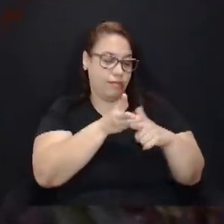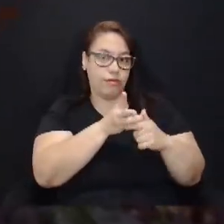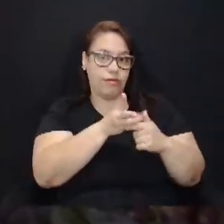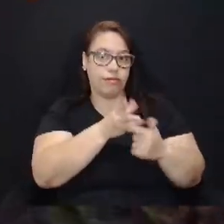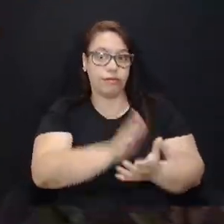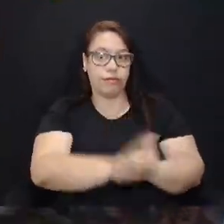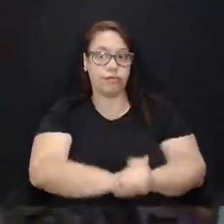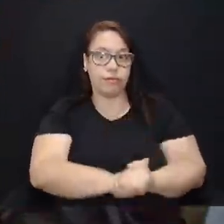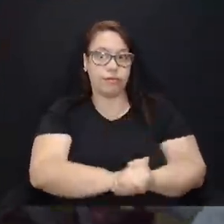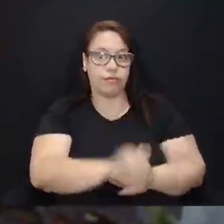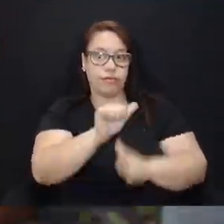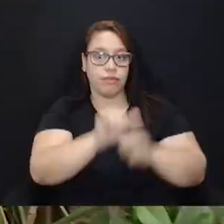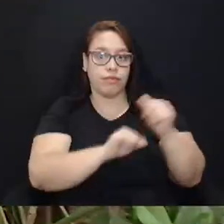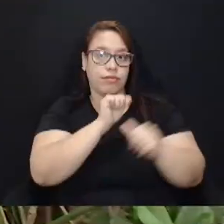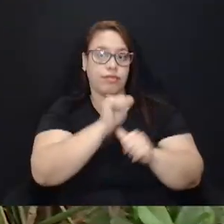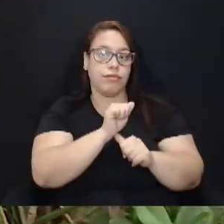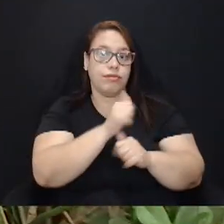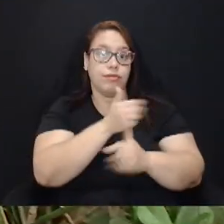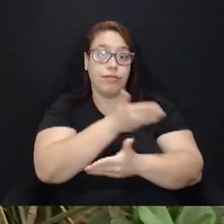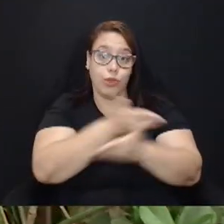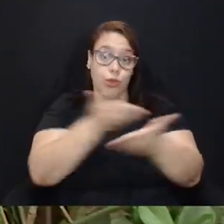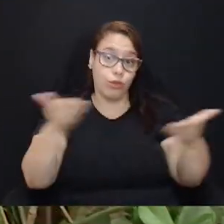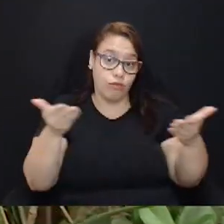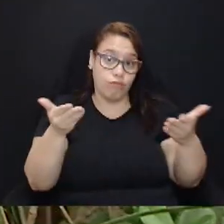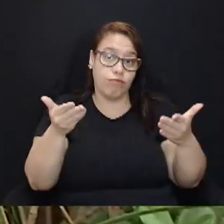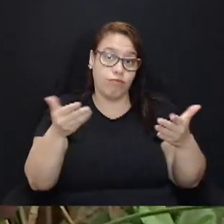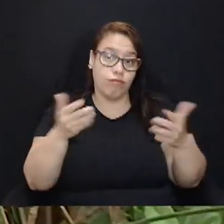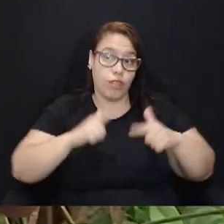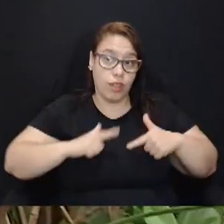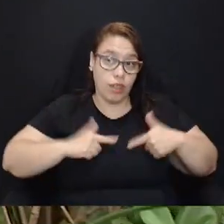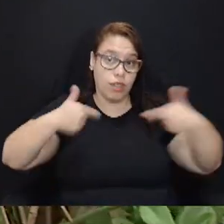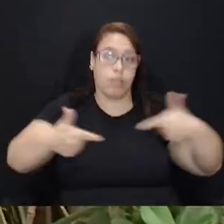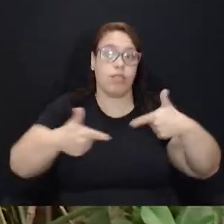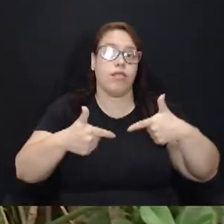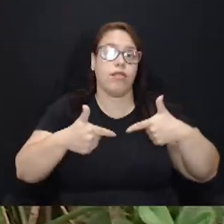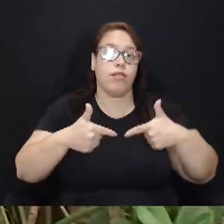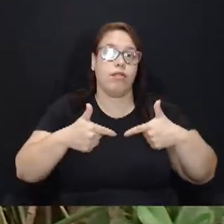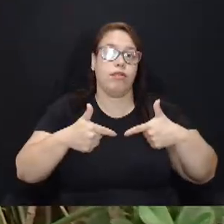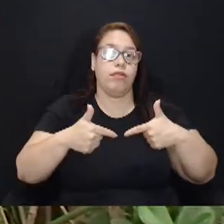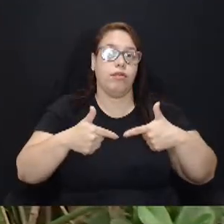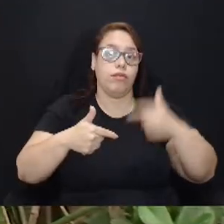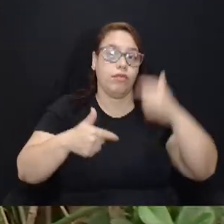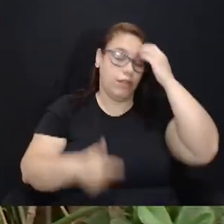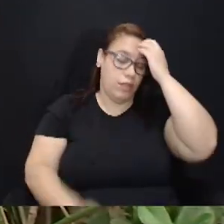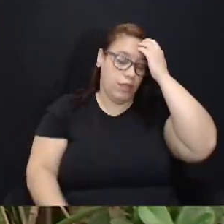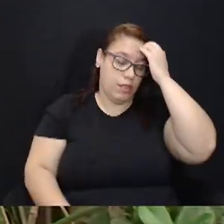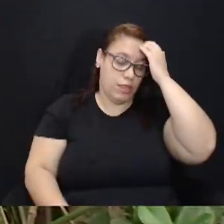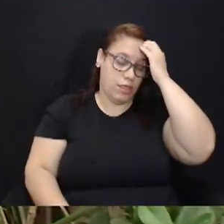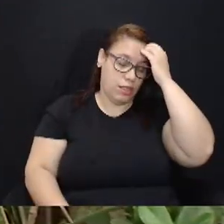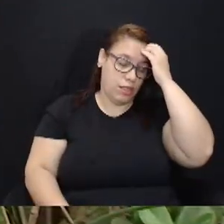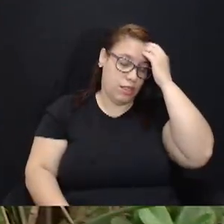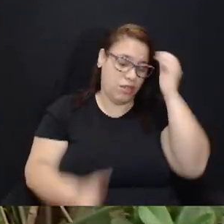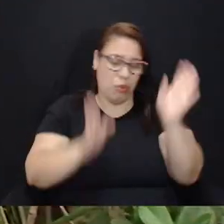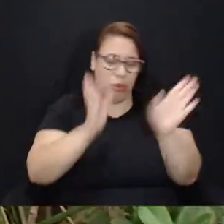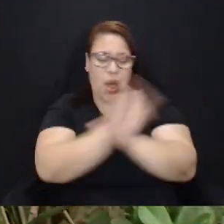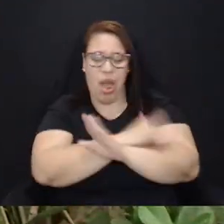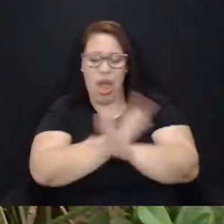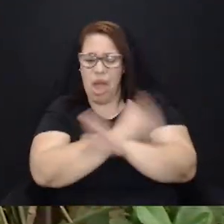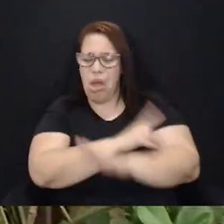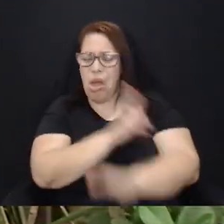tudo isso, que é um meio de luta, onde eu me vi perdido no meio de uma causa que eu jamais posso